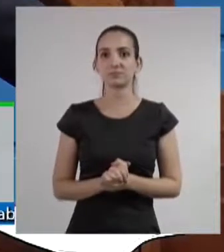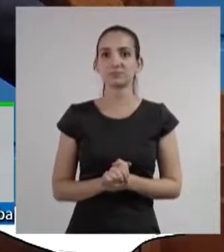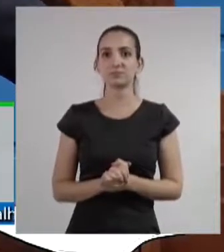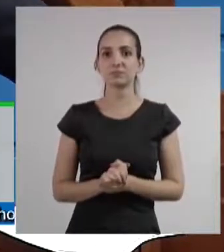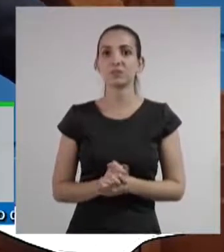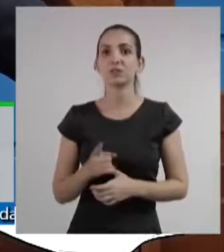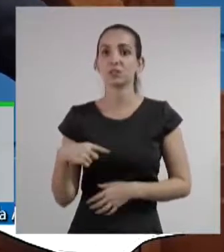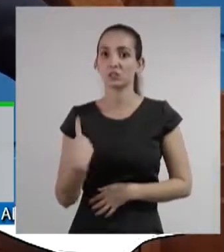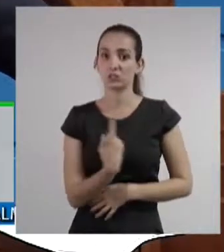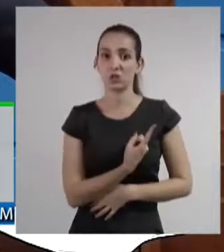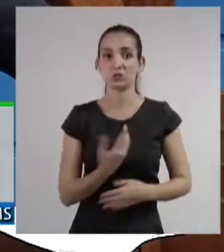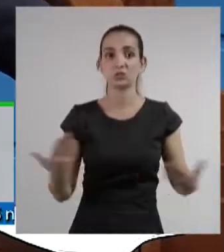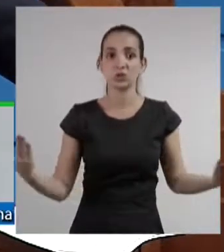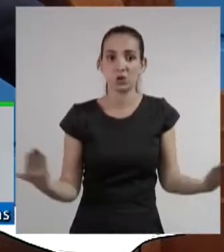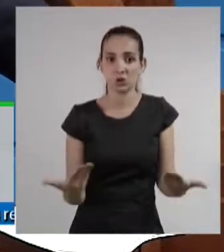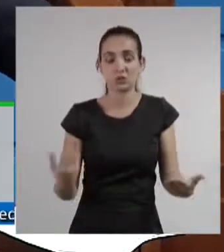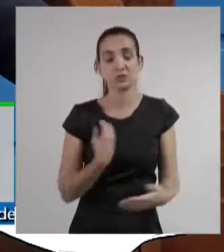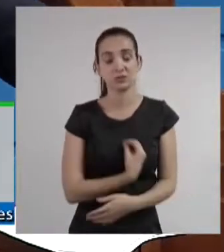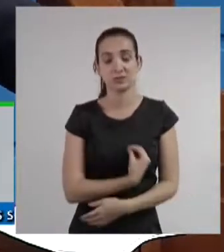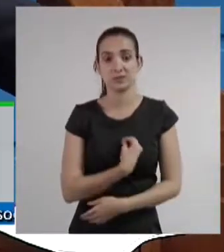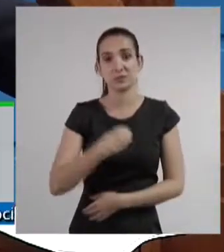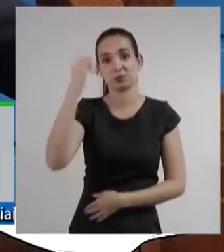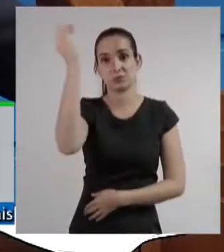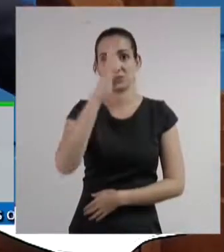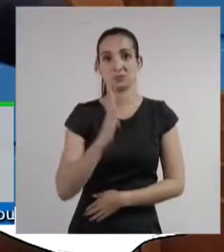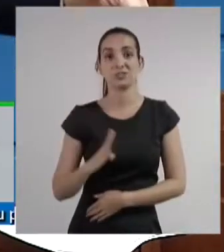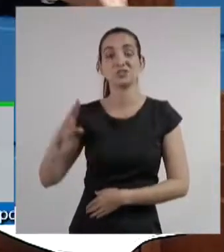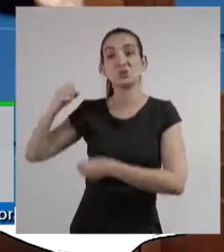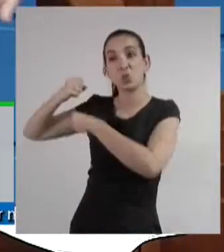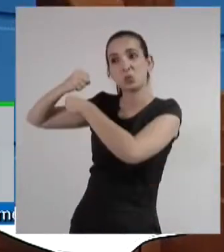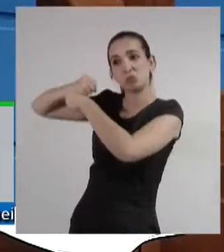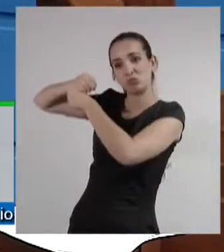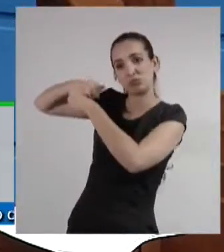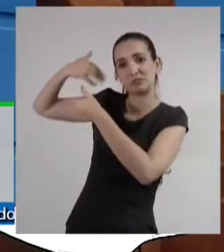que nós estamos vivendo no país nesses últimos anos de